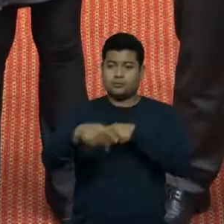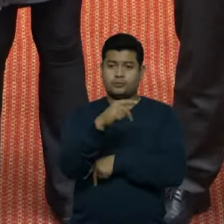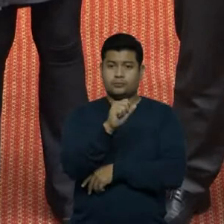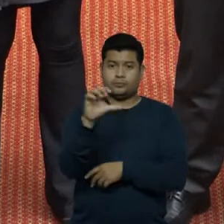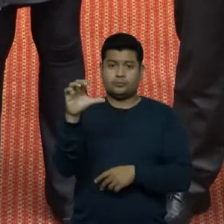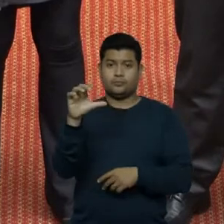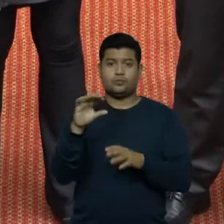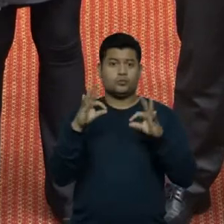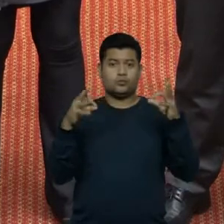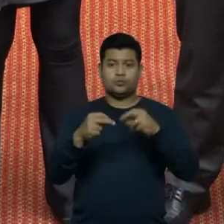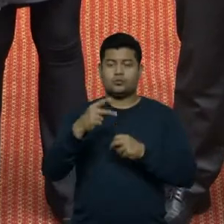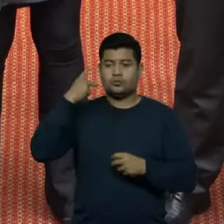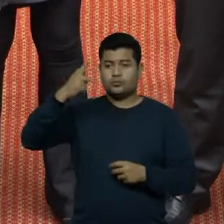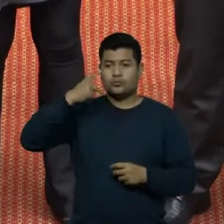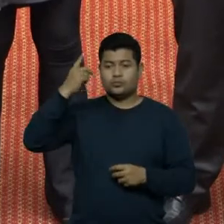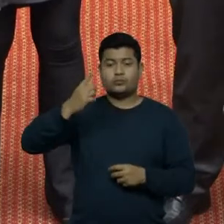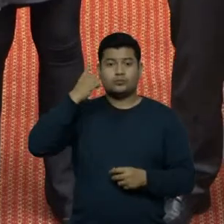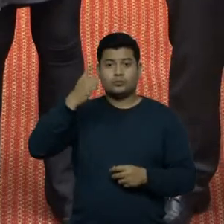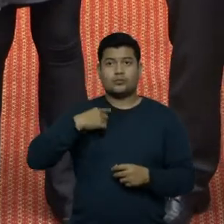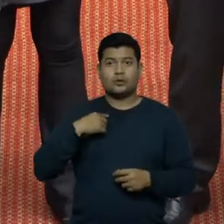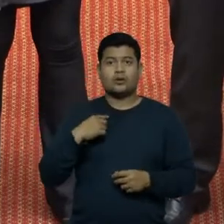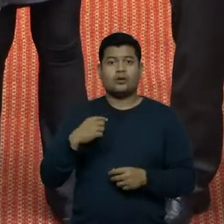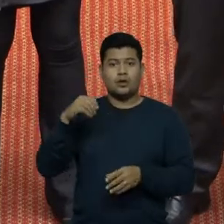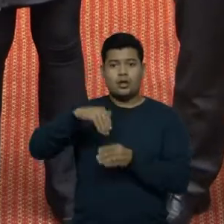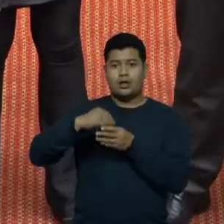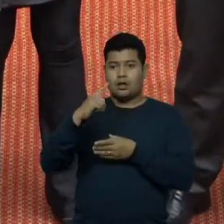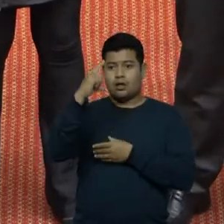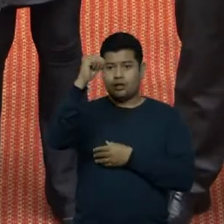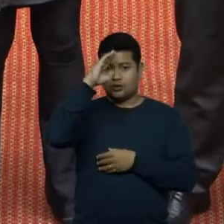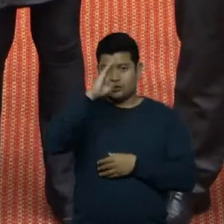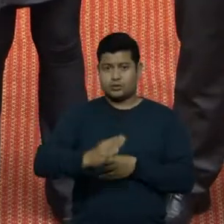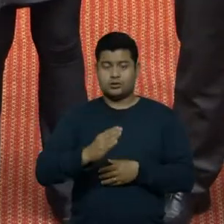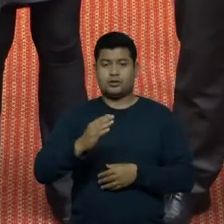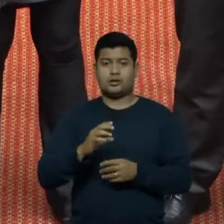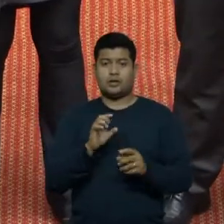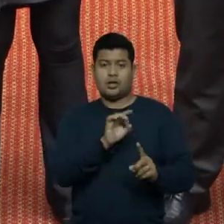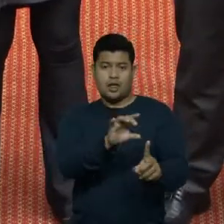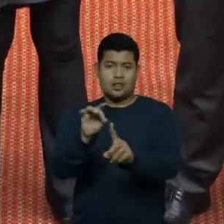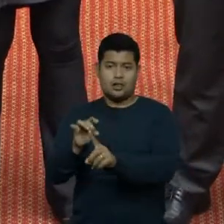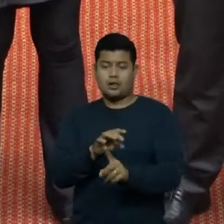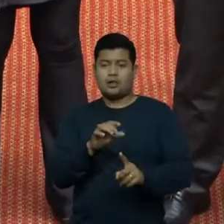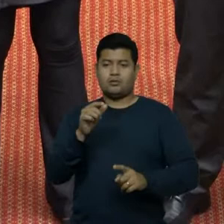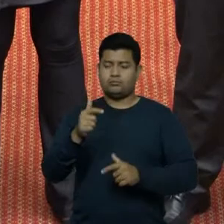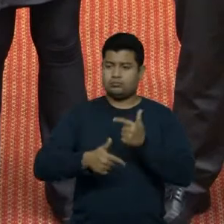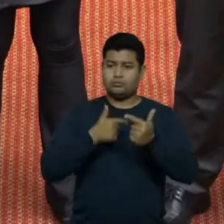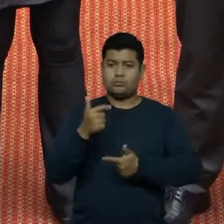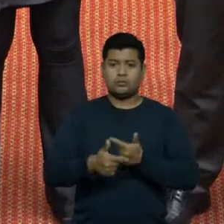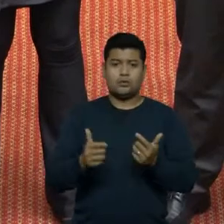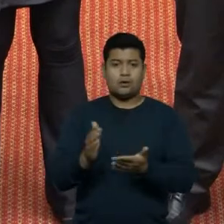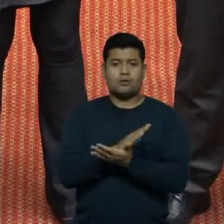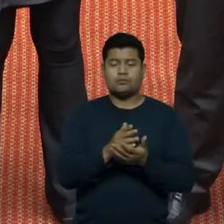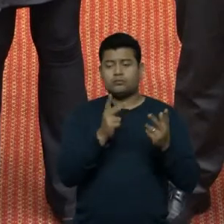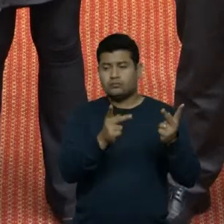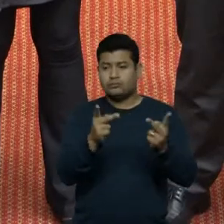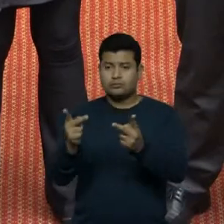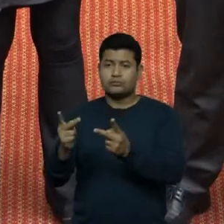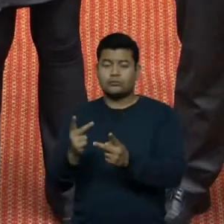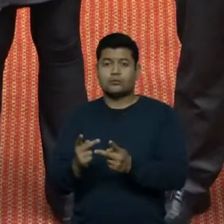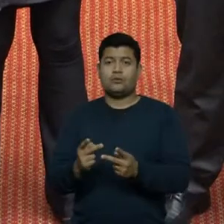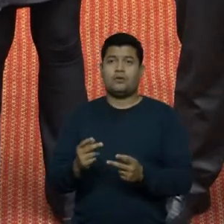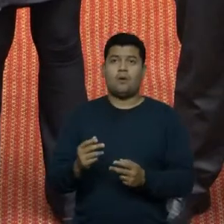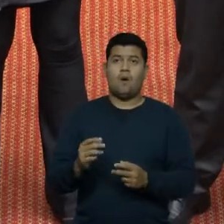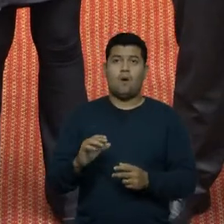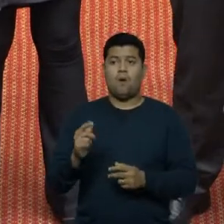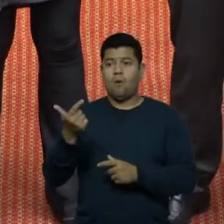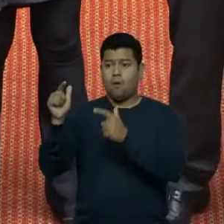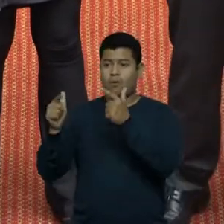todos os parlamentares Aqui foram eleitos por voto direto cada um usando a sua ferramenta de trabalho uns visitando mais e seus municípios outra região